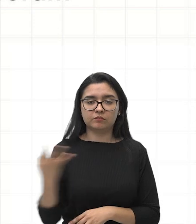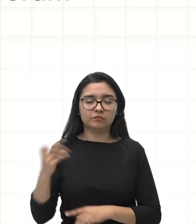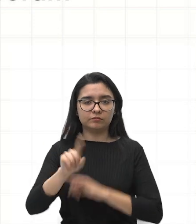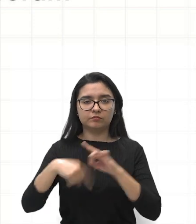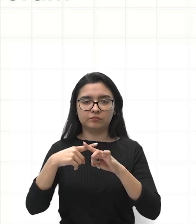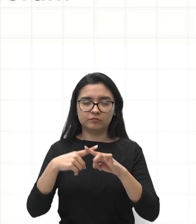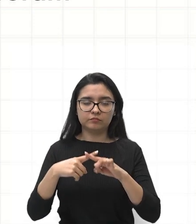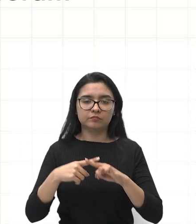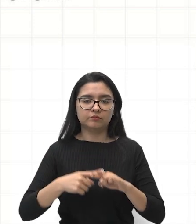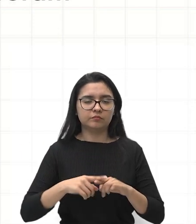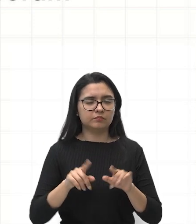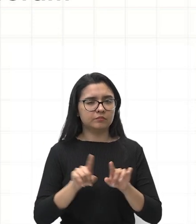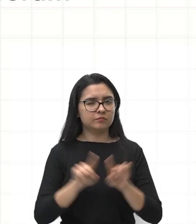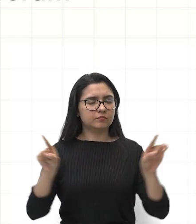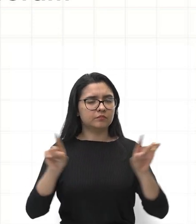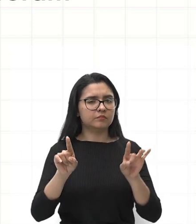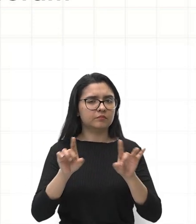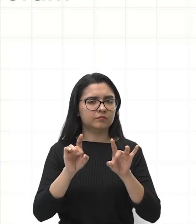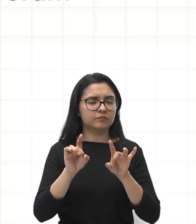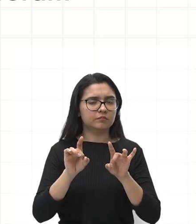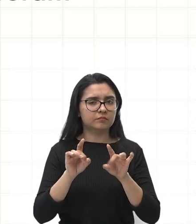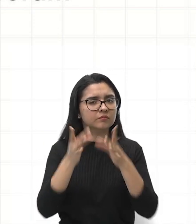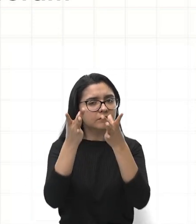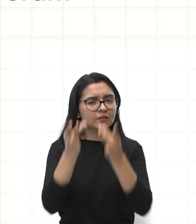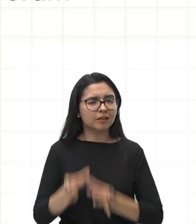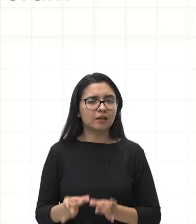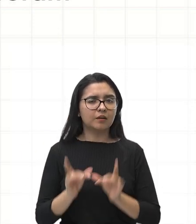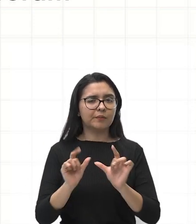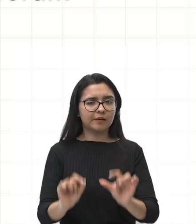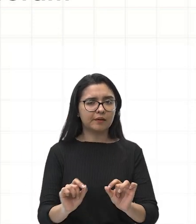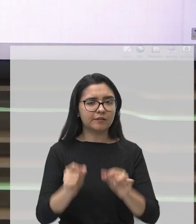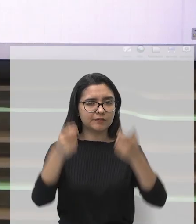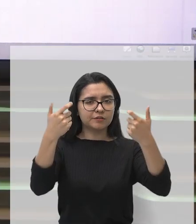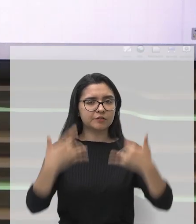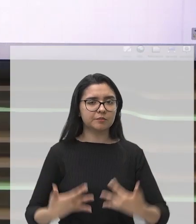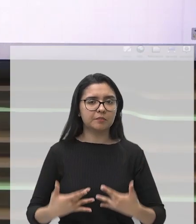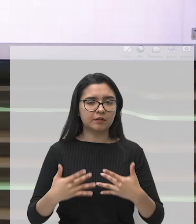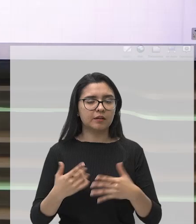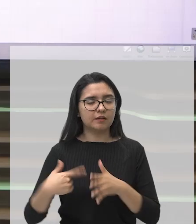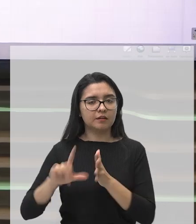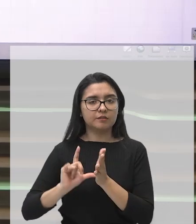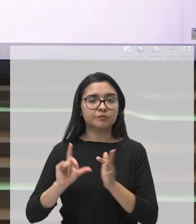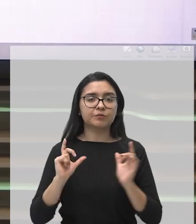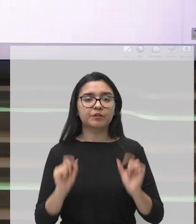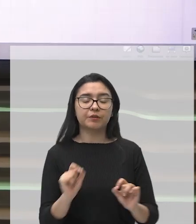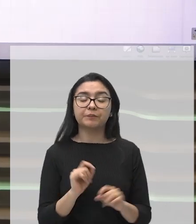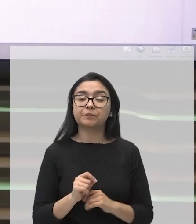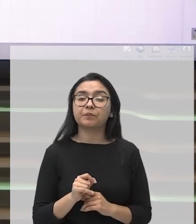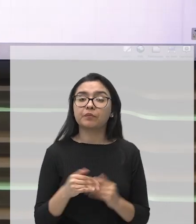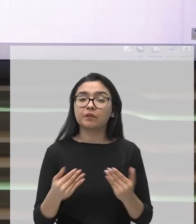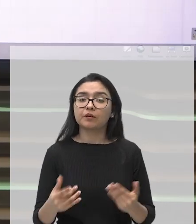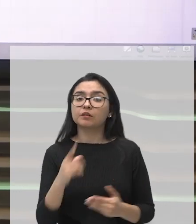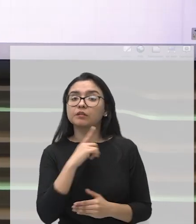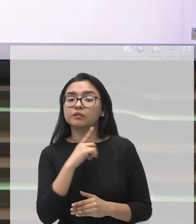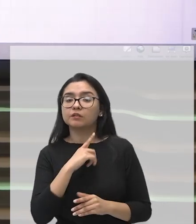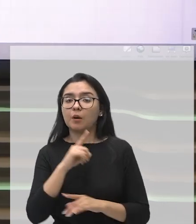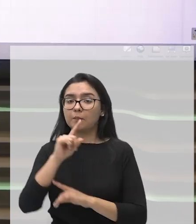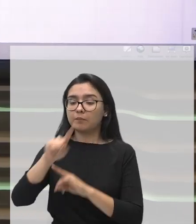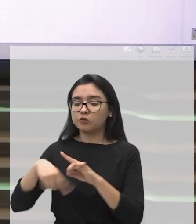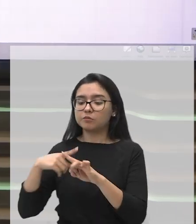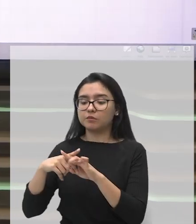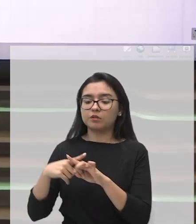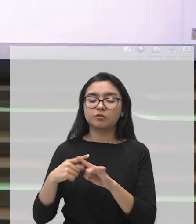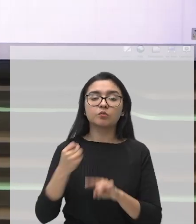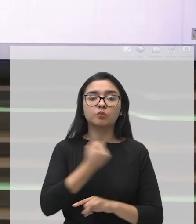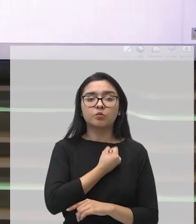bora lembrar um detalhe. O professor falou para você um detalhe quando nós estudamos a operação de multiplicação